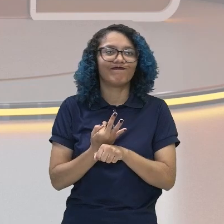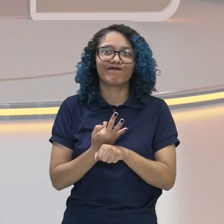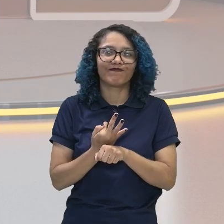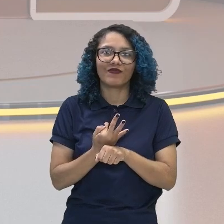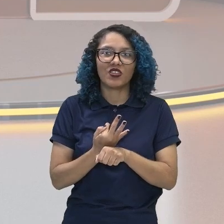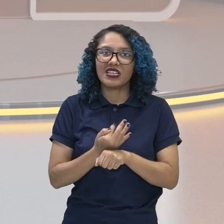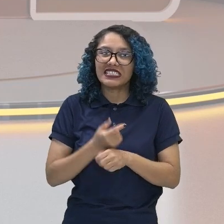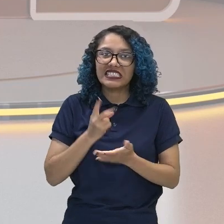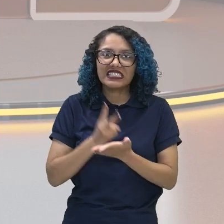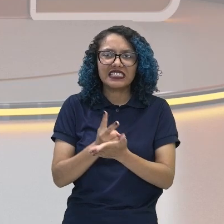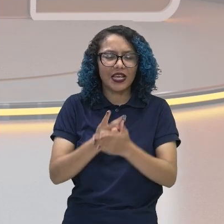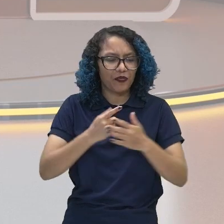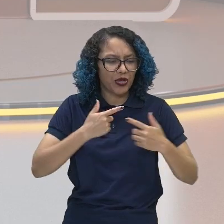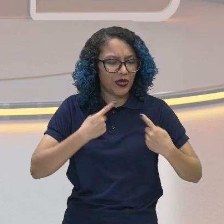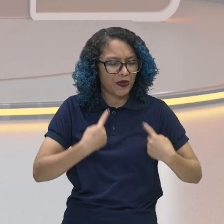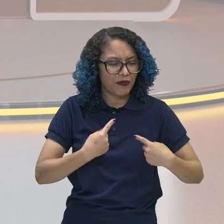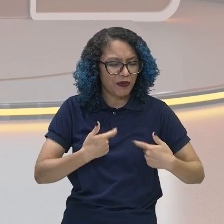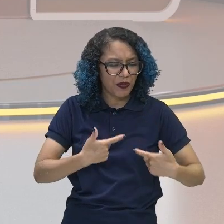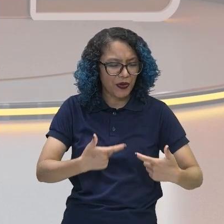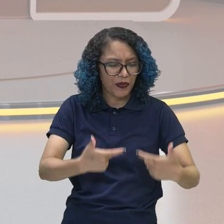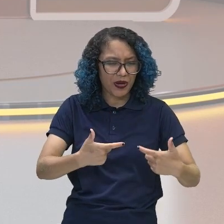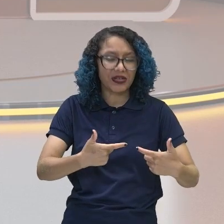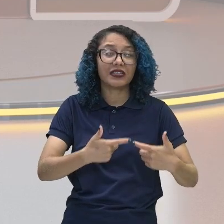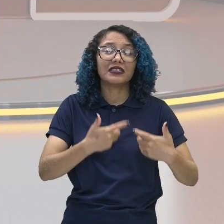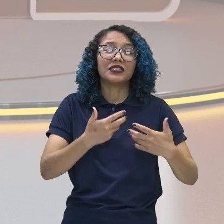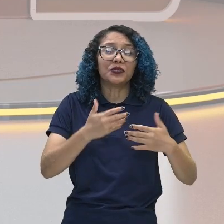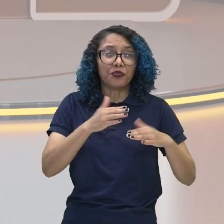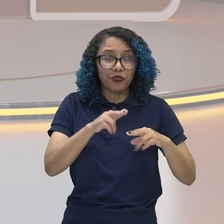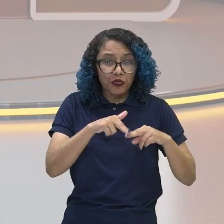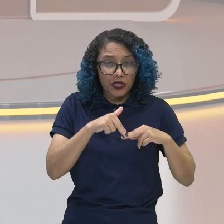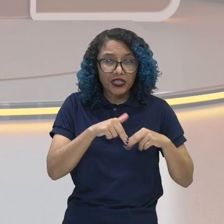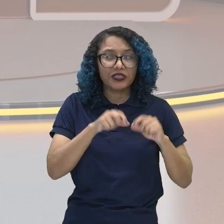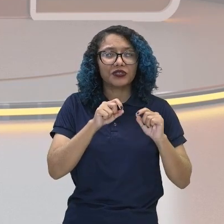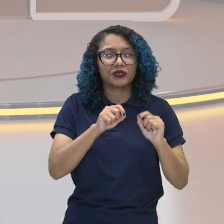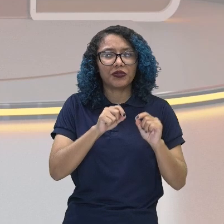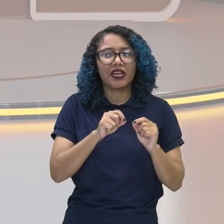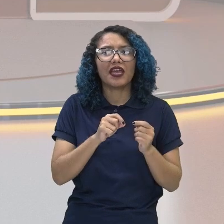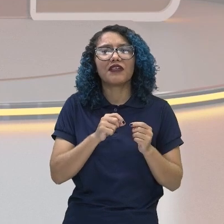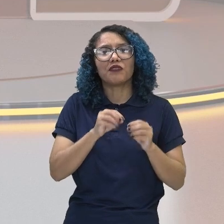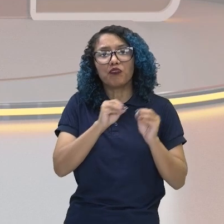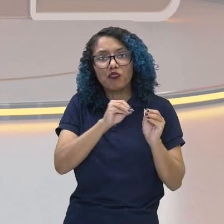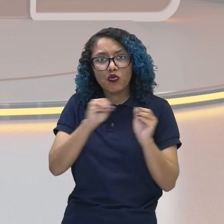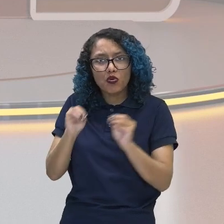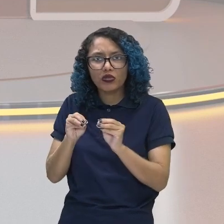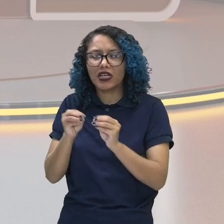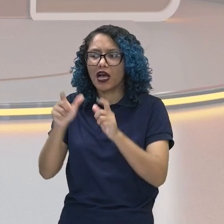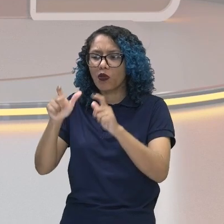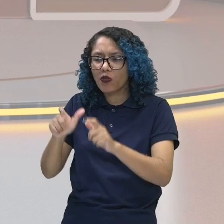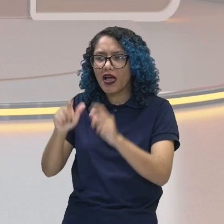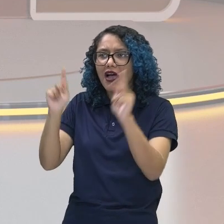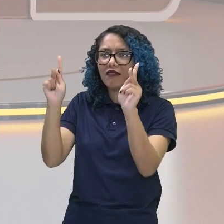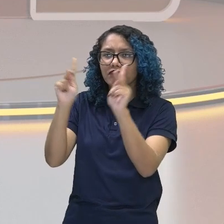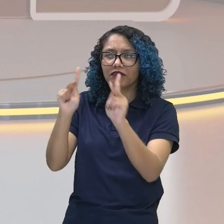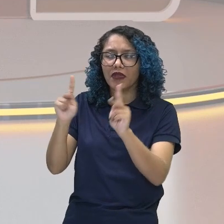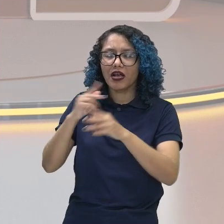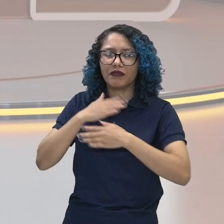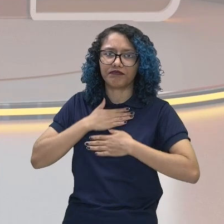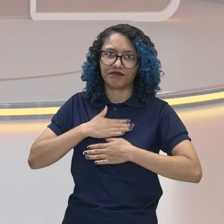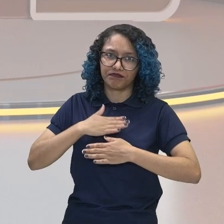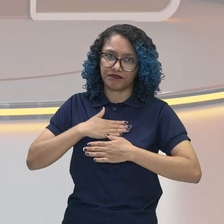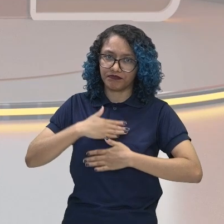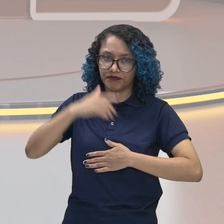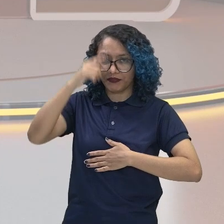vão em busca de uma área em que realmente tem um pouco mais de paz, Então a gente vai estudar, verificar